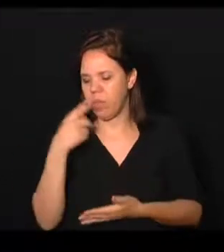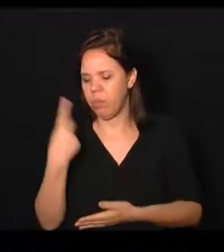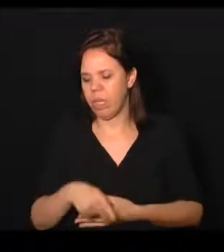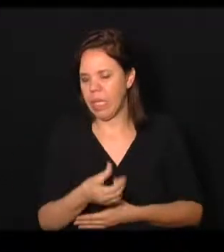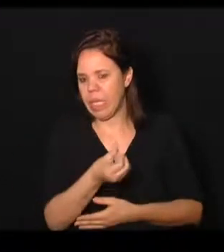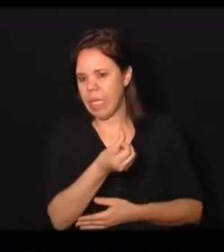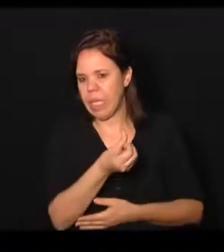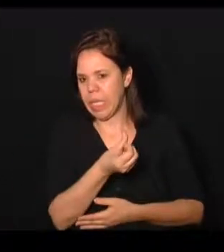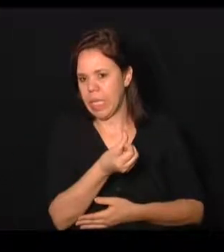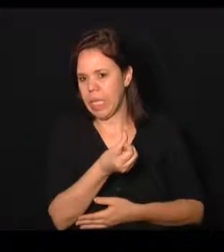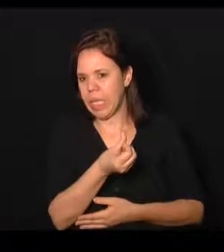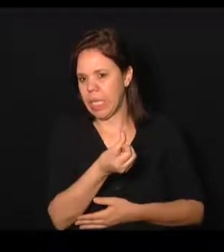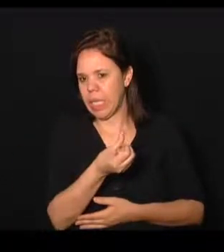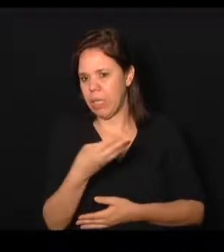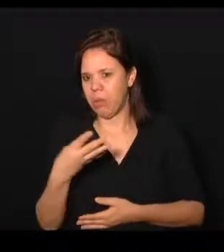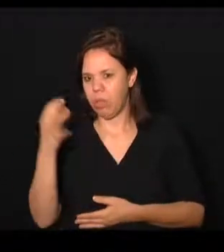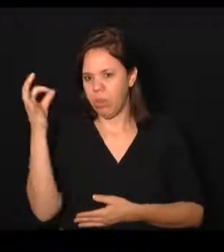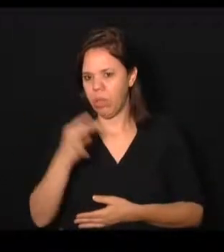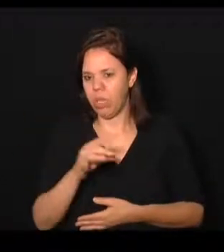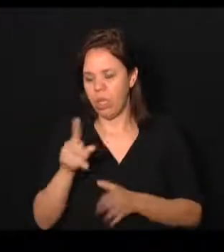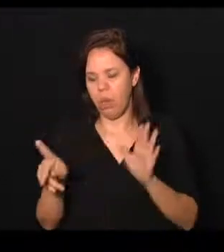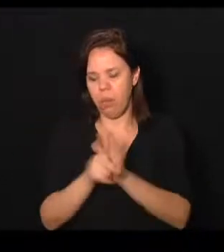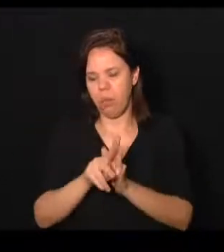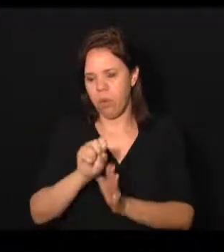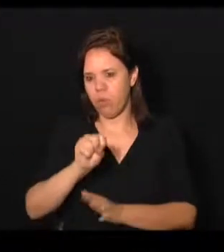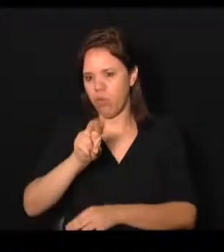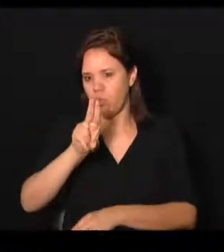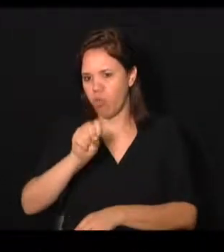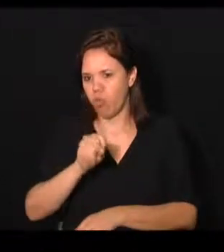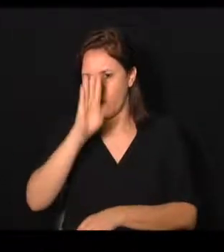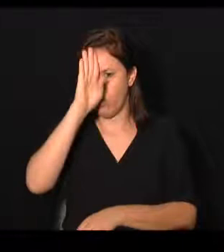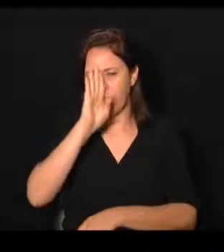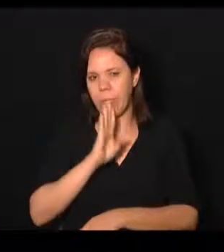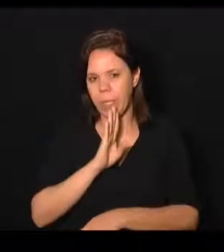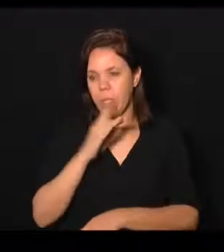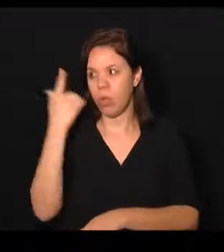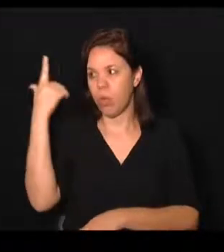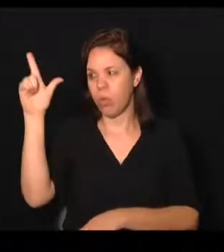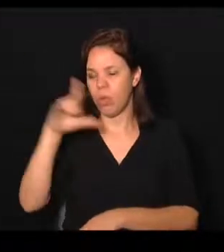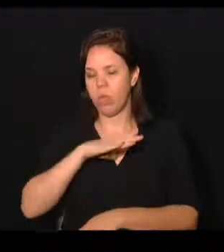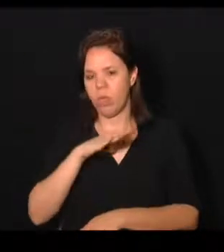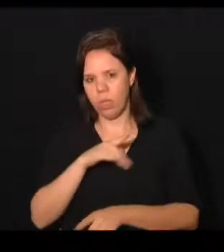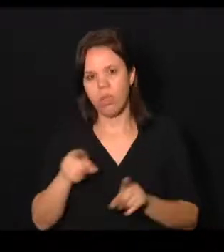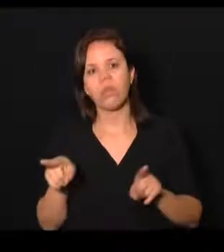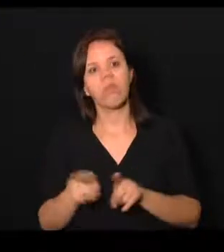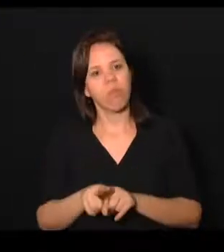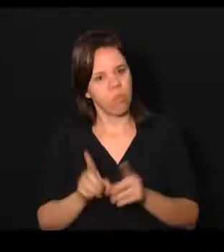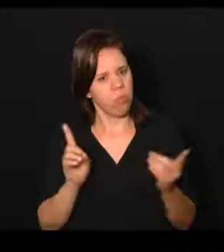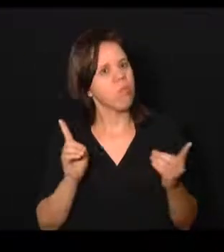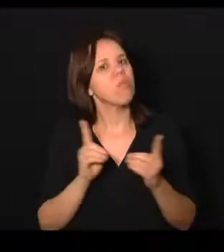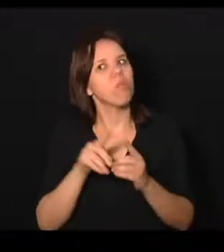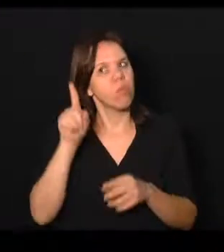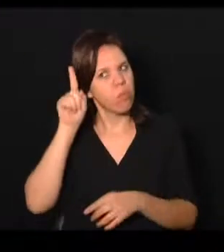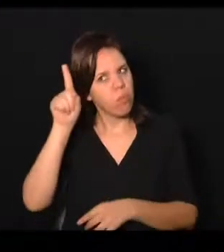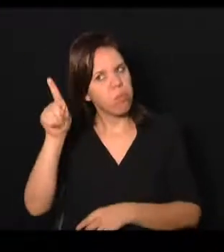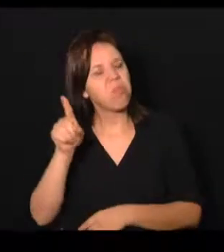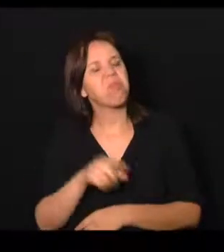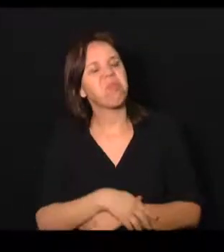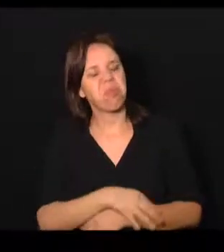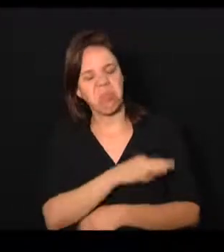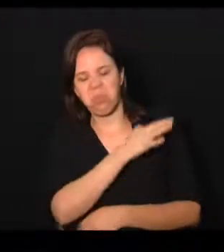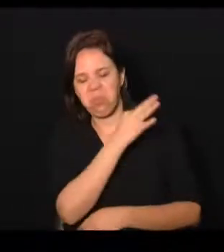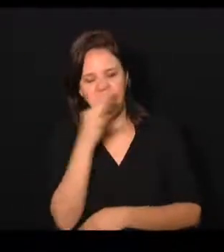64% do atendimento é SUS. E acaba atendendo pessoas de outras cidades também, considerando aí